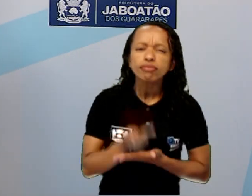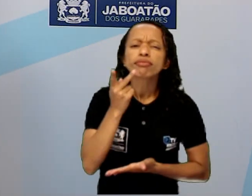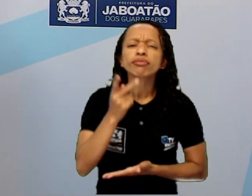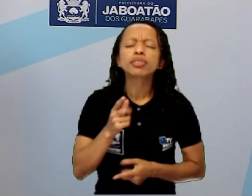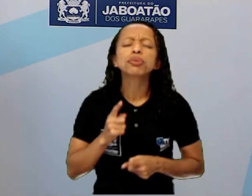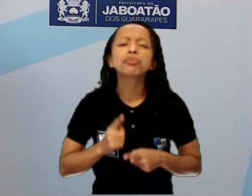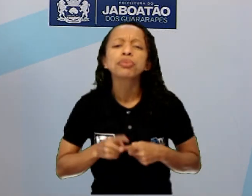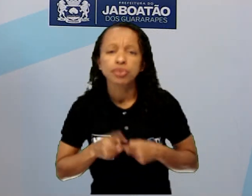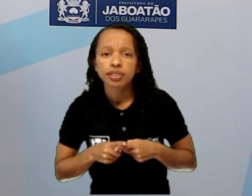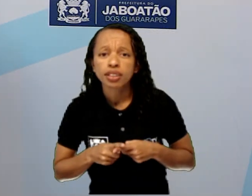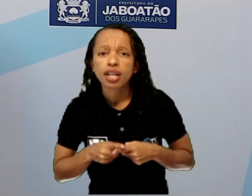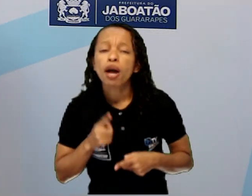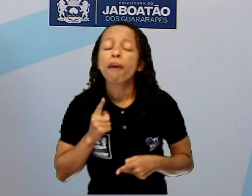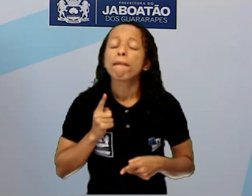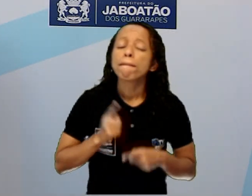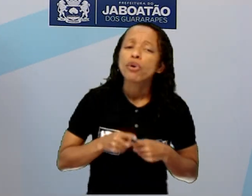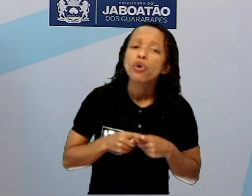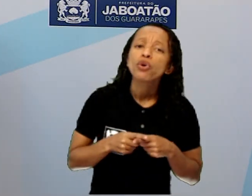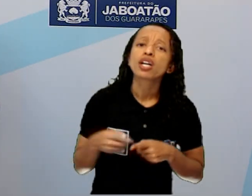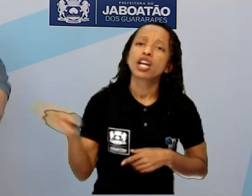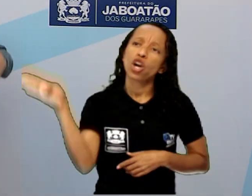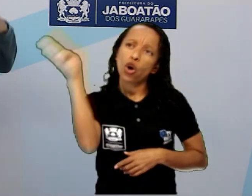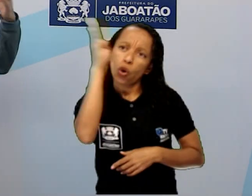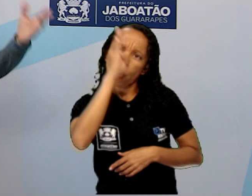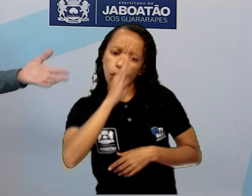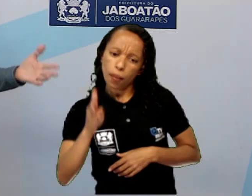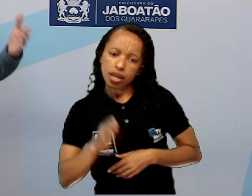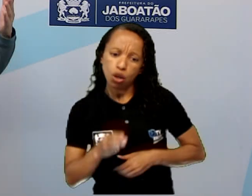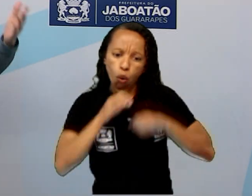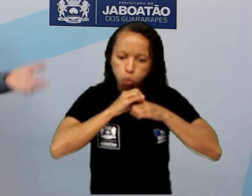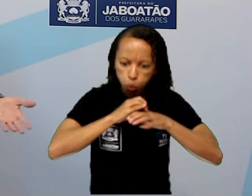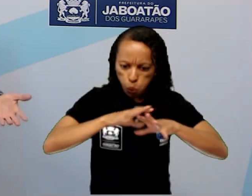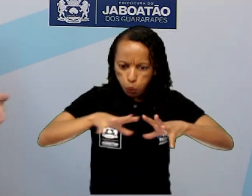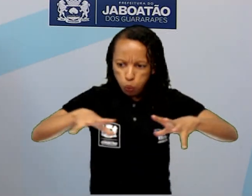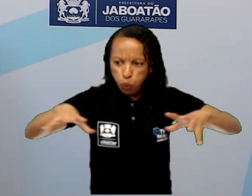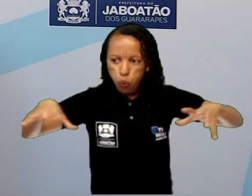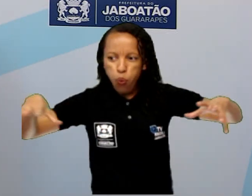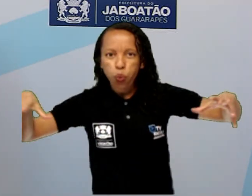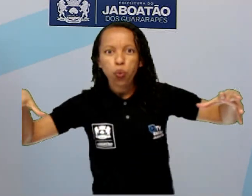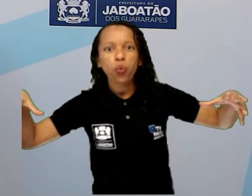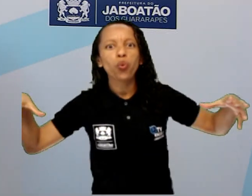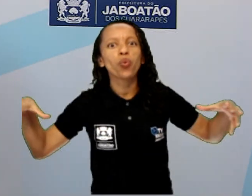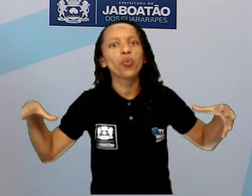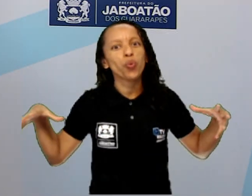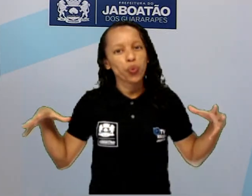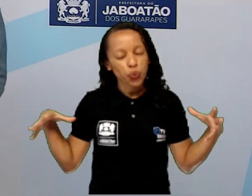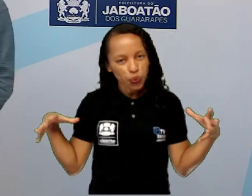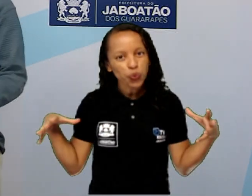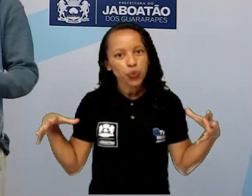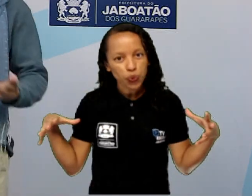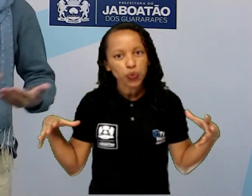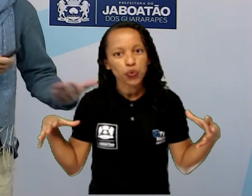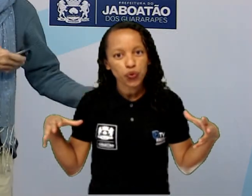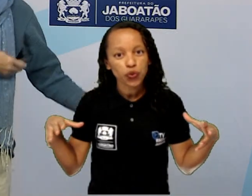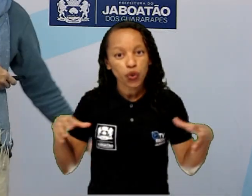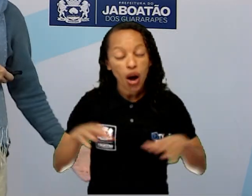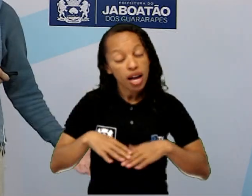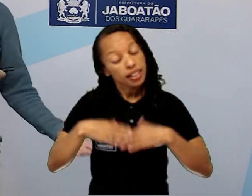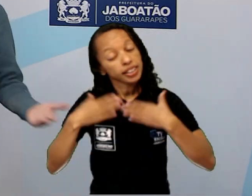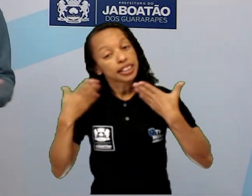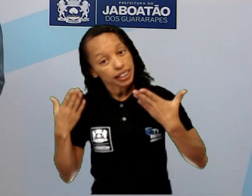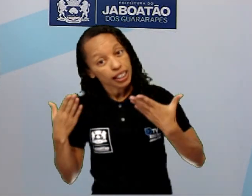Brasil, ele tem dimensões continentais, ele é muito grande, muito extenso, e por isso ele é